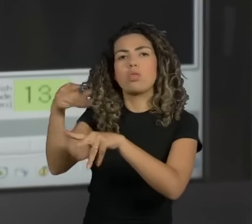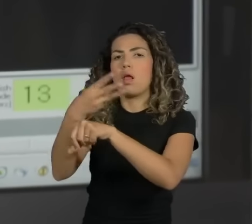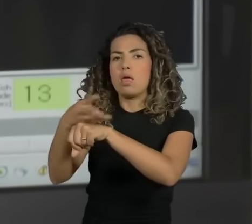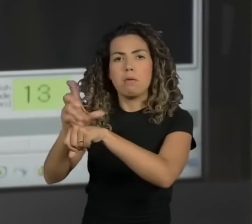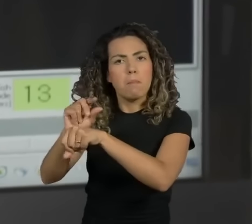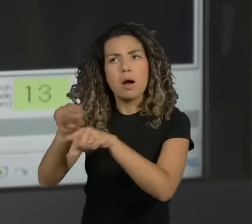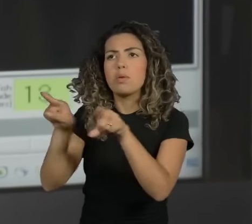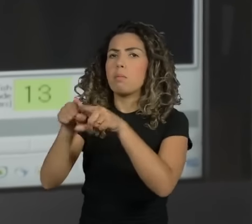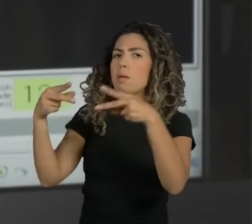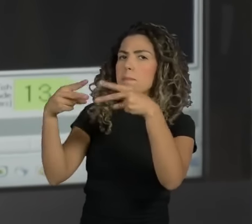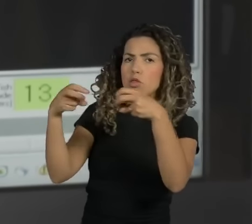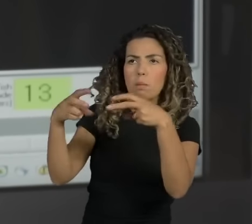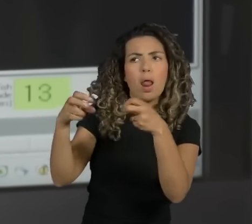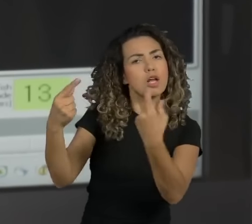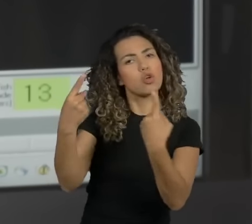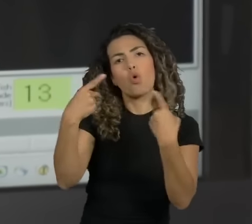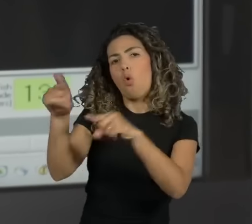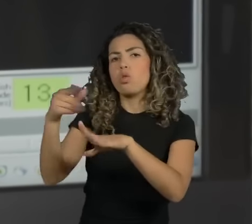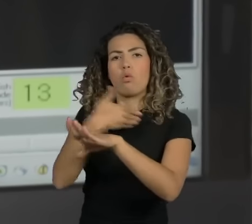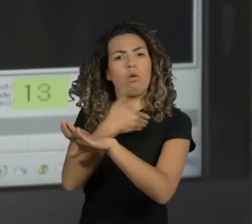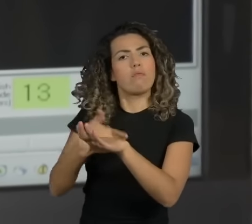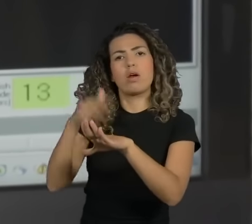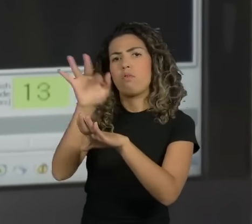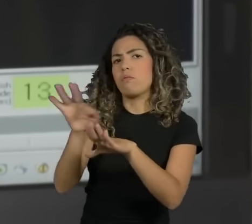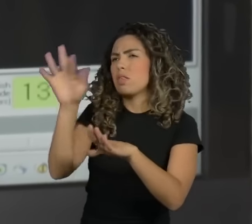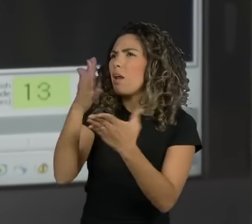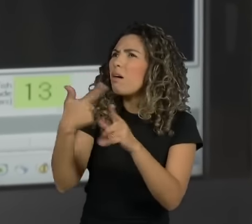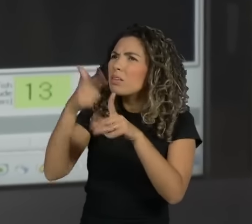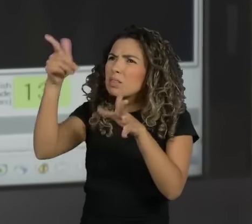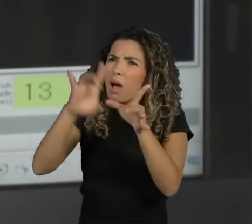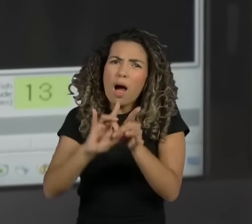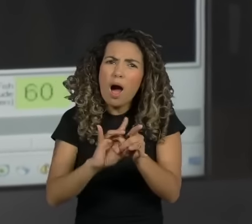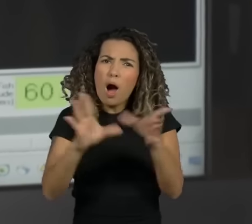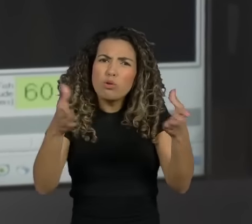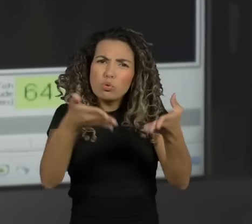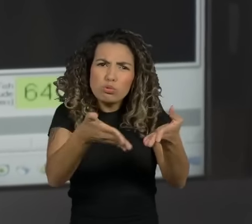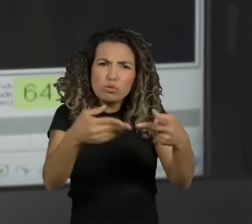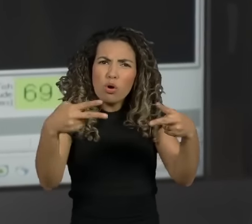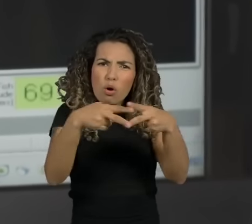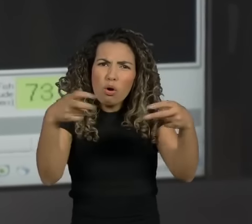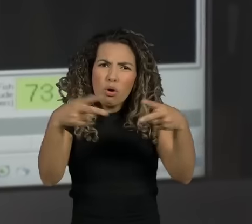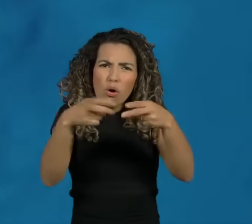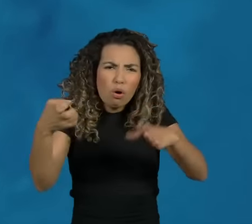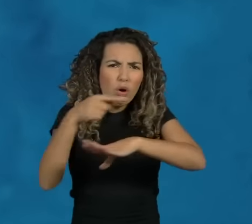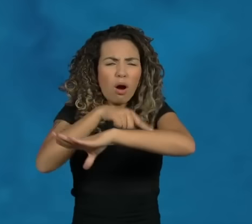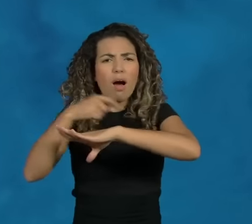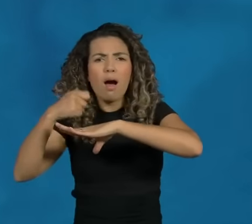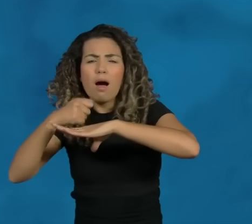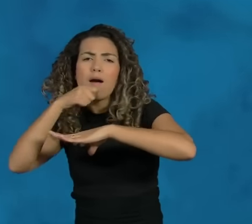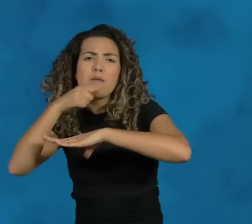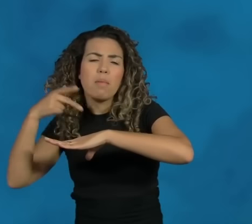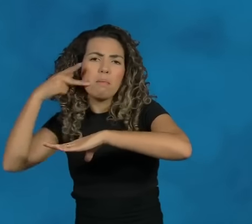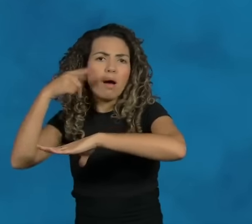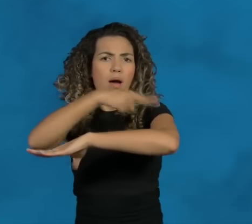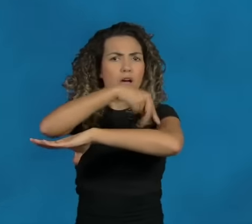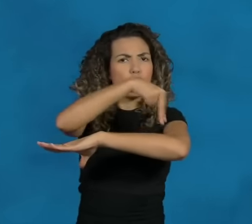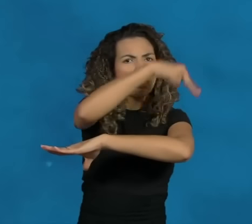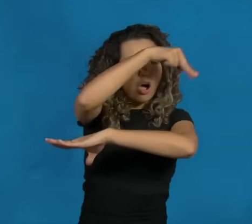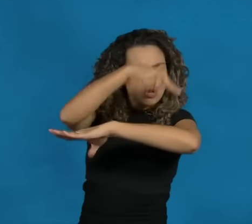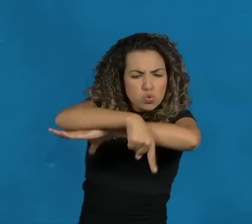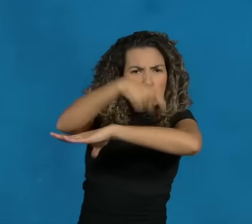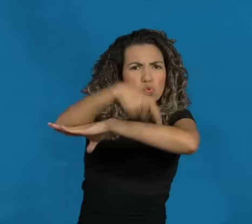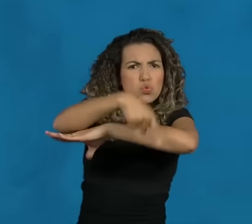União, pedindo a anulação do licenciamento que permitiu a perfuração para a pesquisa de petróleo,